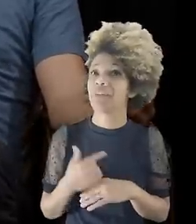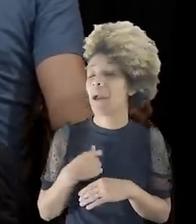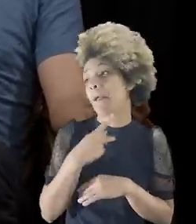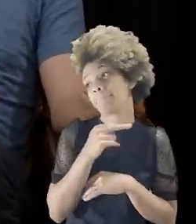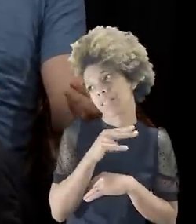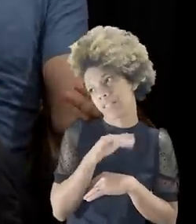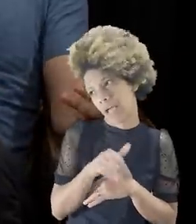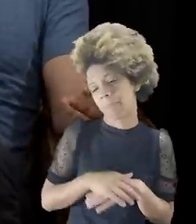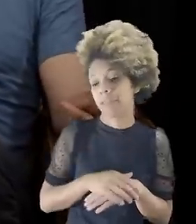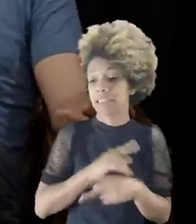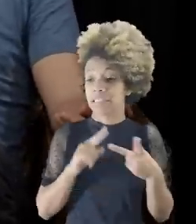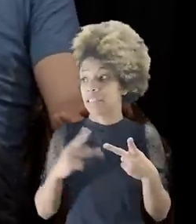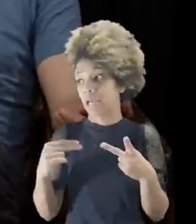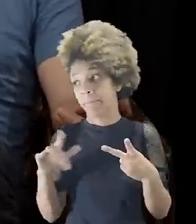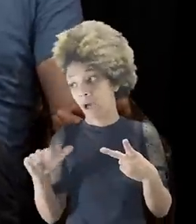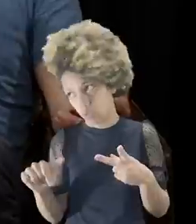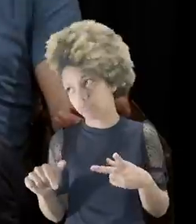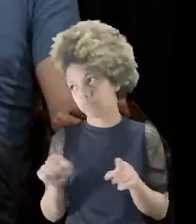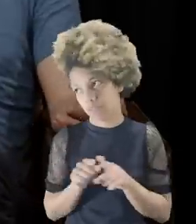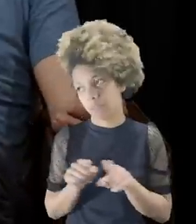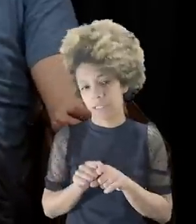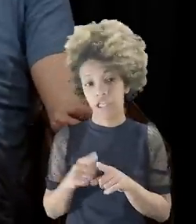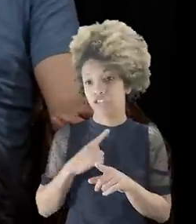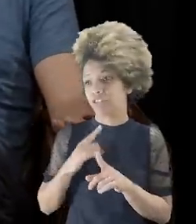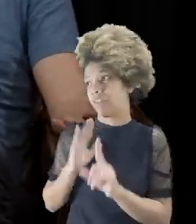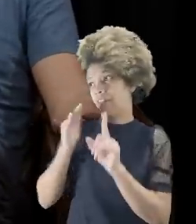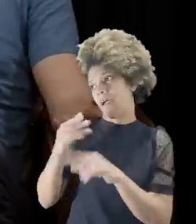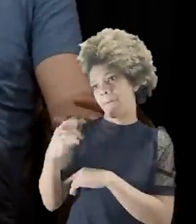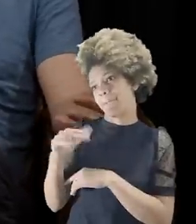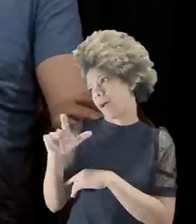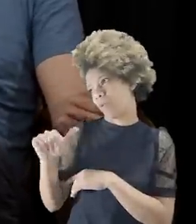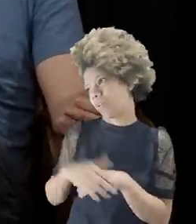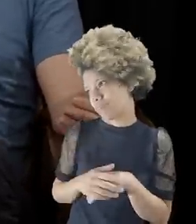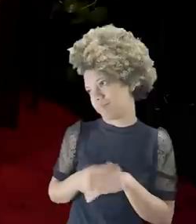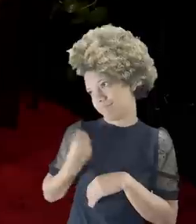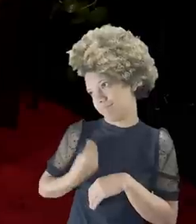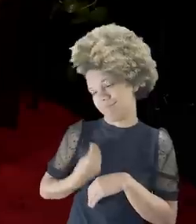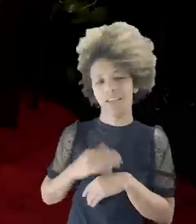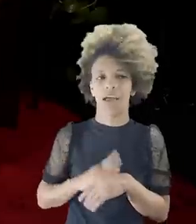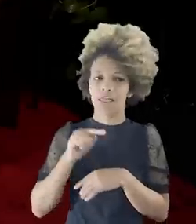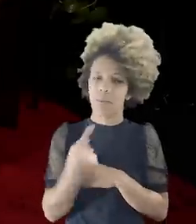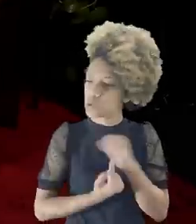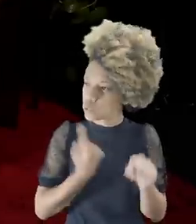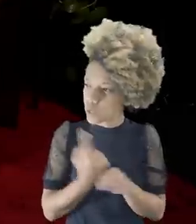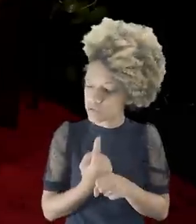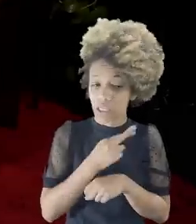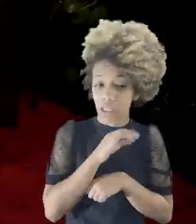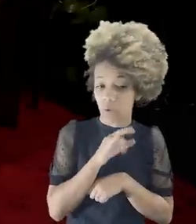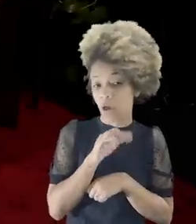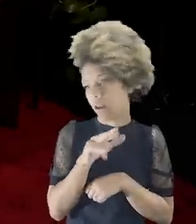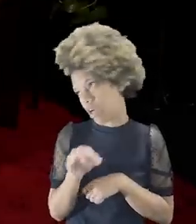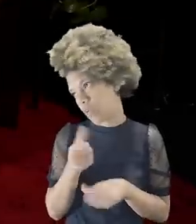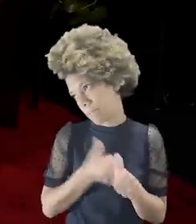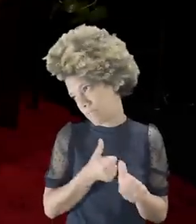eu sou de Piracicaba eu que tinha a Paula que jogava lá né então grande ídolo da minha vida é Paula aí depois eu joguei um ano em Rio Claro